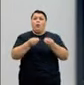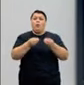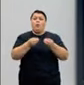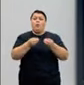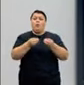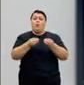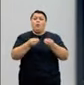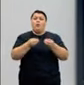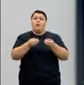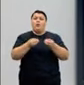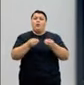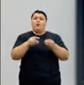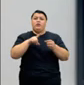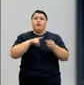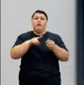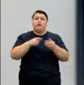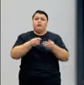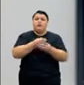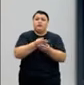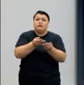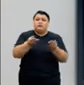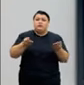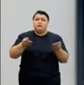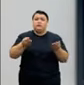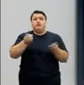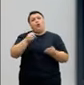ou inativação.